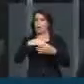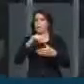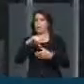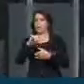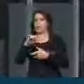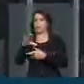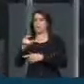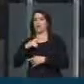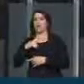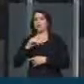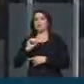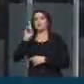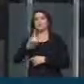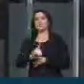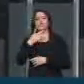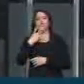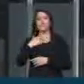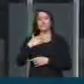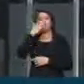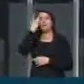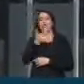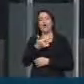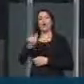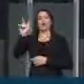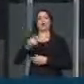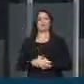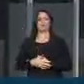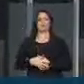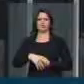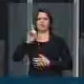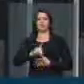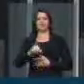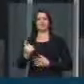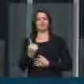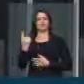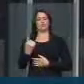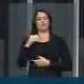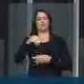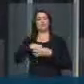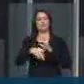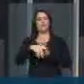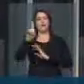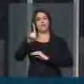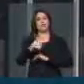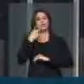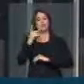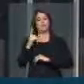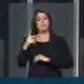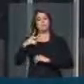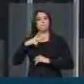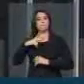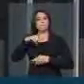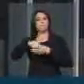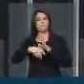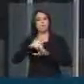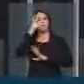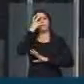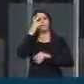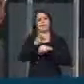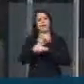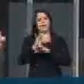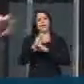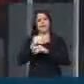que trata de direitos de terceiros, que trata de direitos individuais, que trata de propriedade individual e